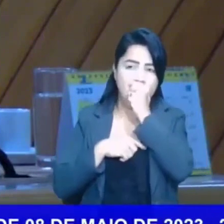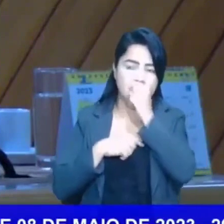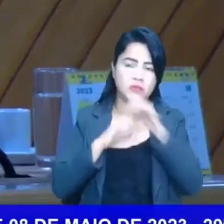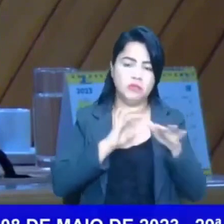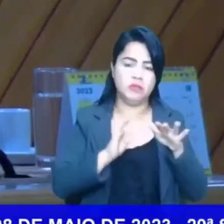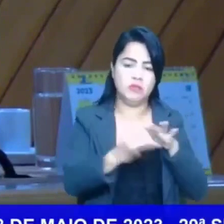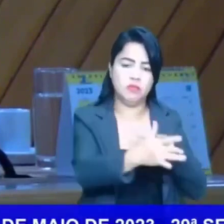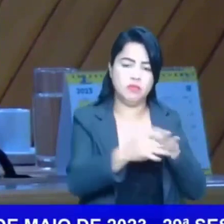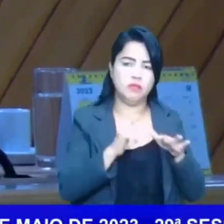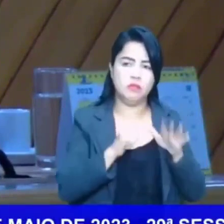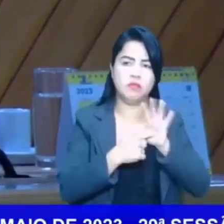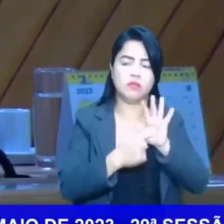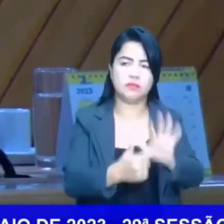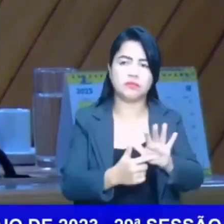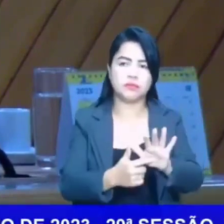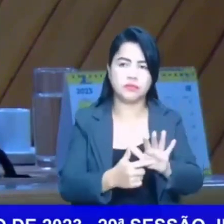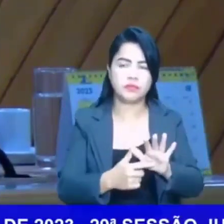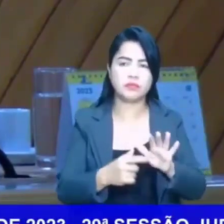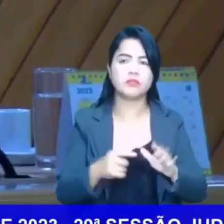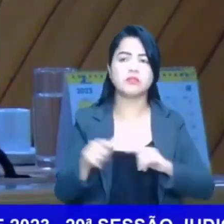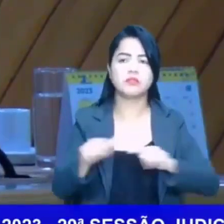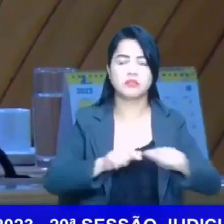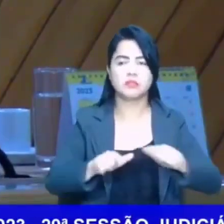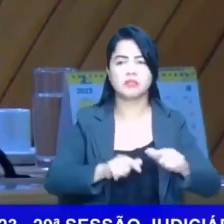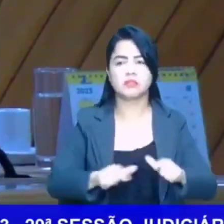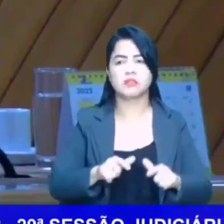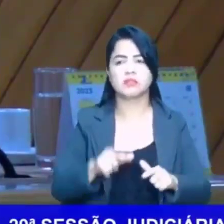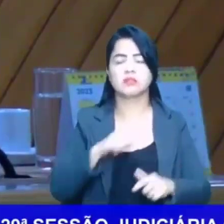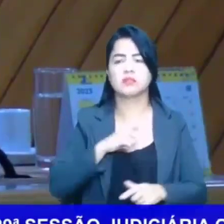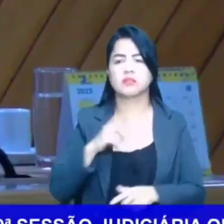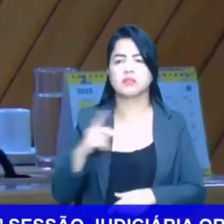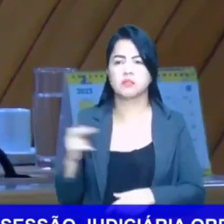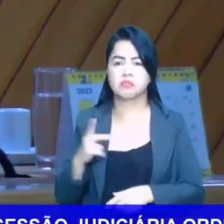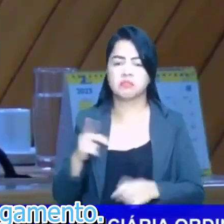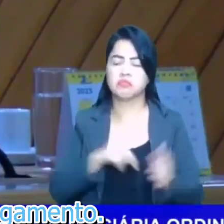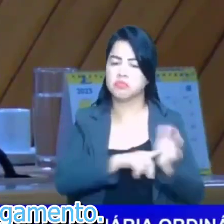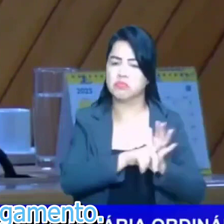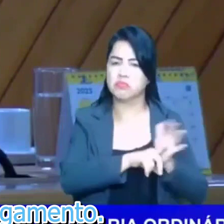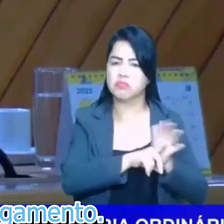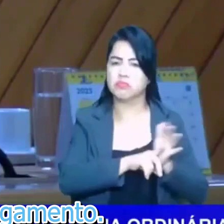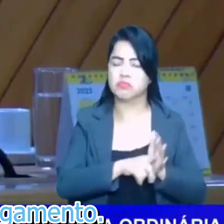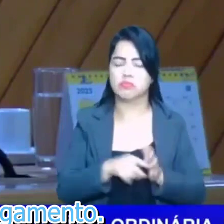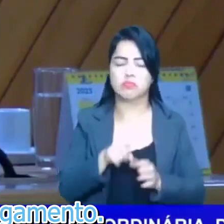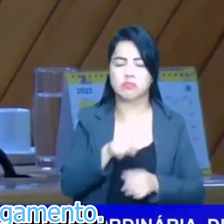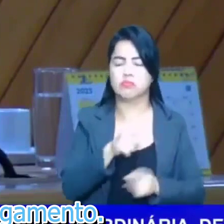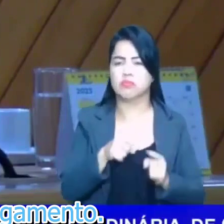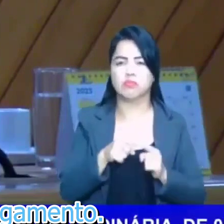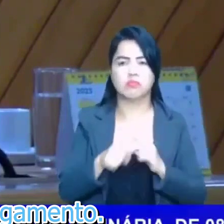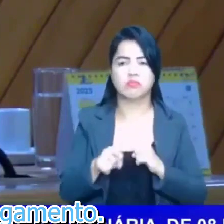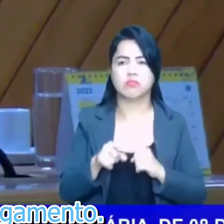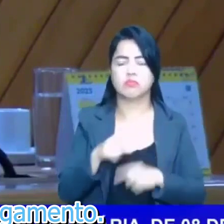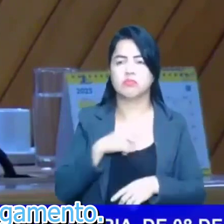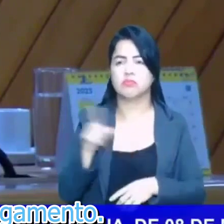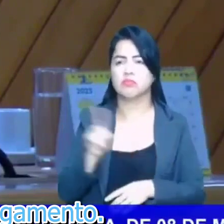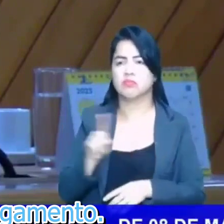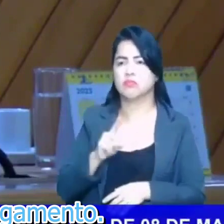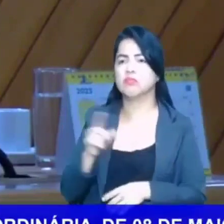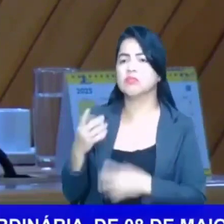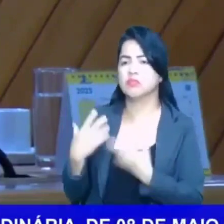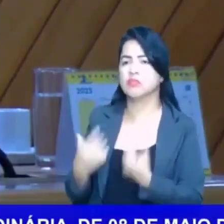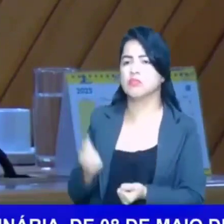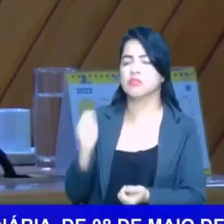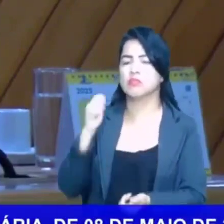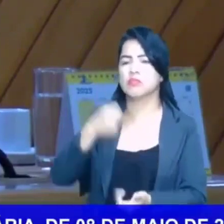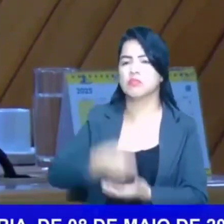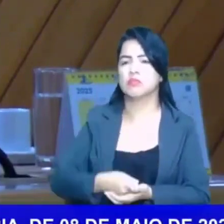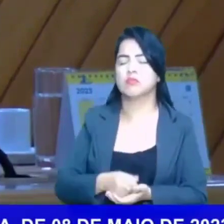ele trabalhava a soldo dos investigados, já que não negou que celebrou o contrato e recebeu